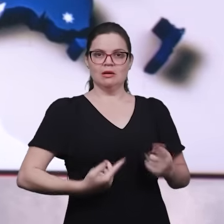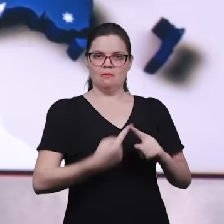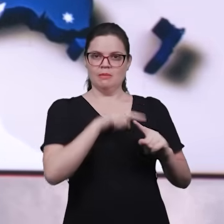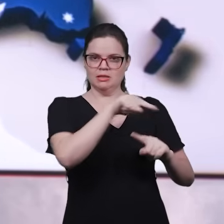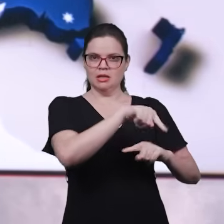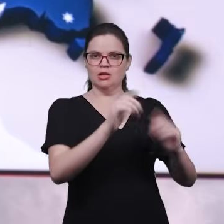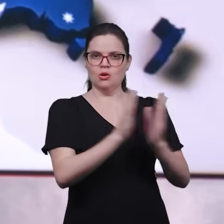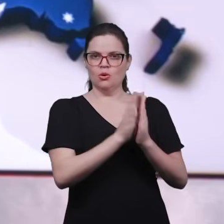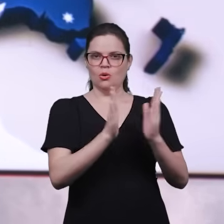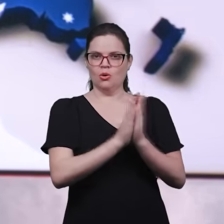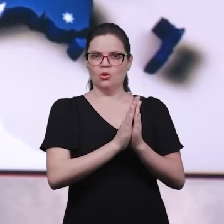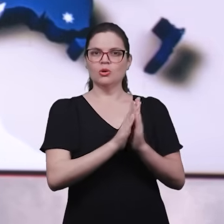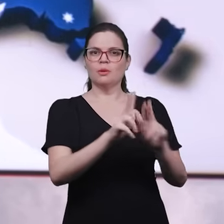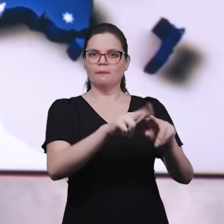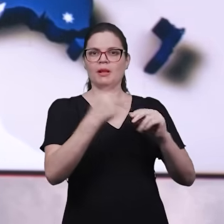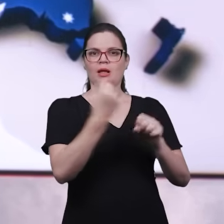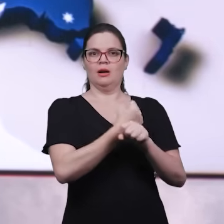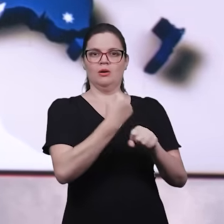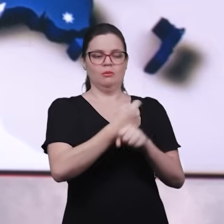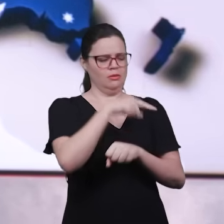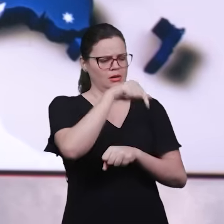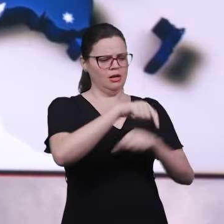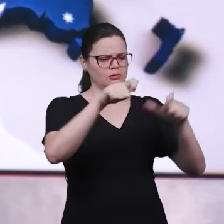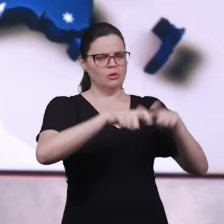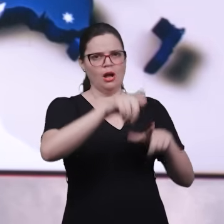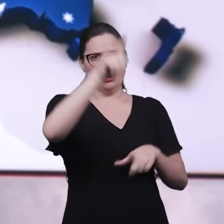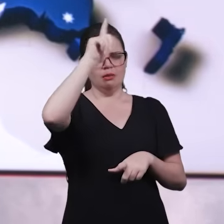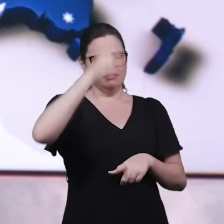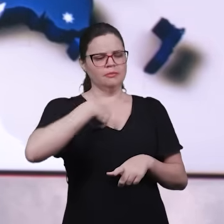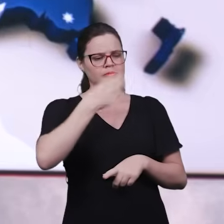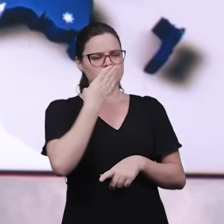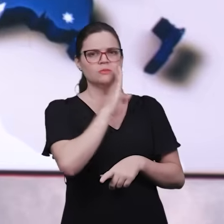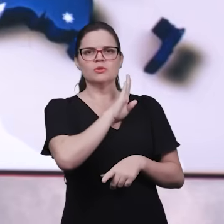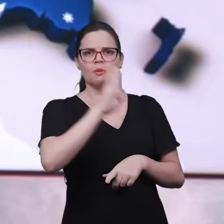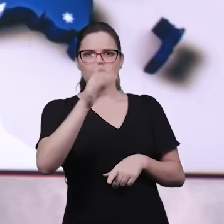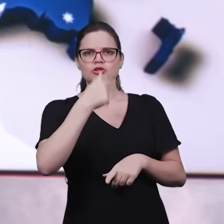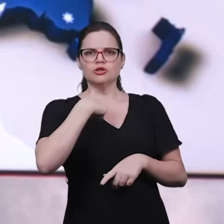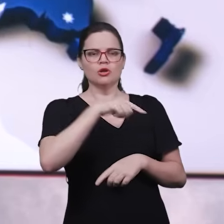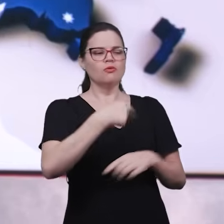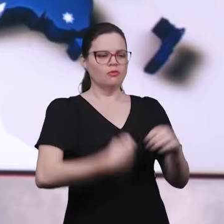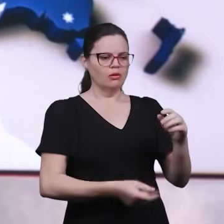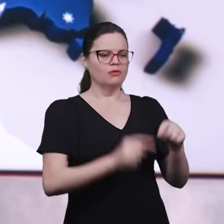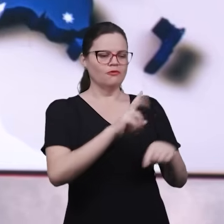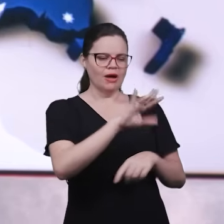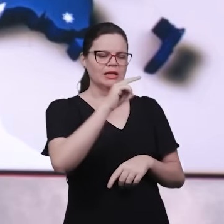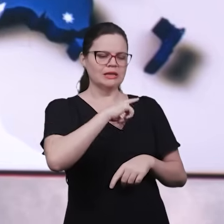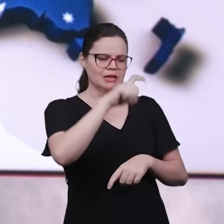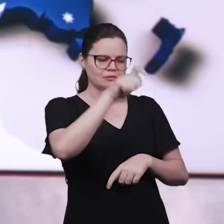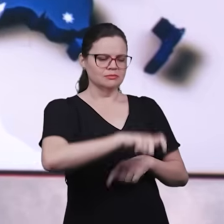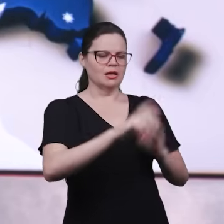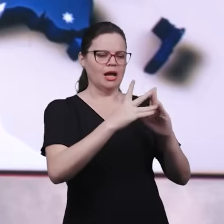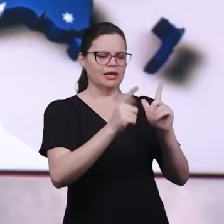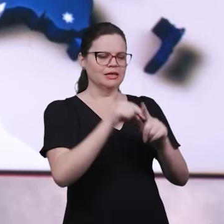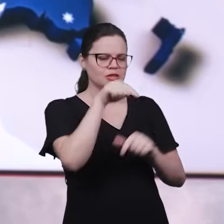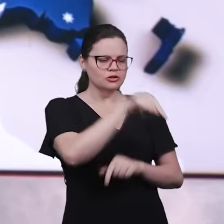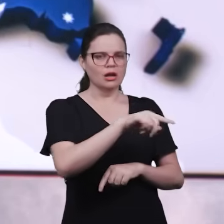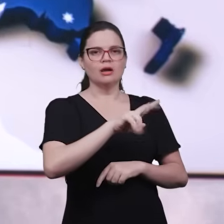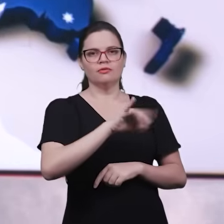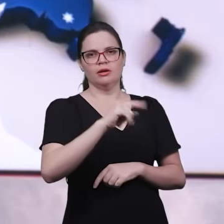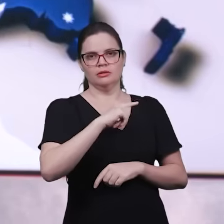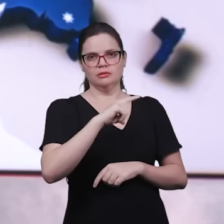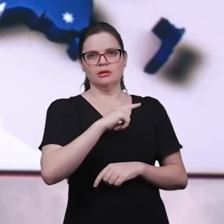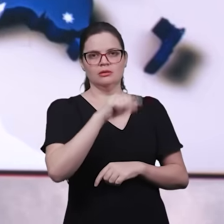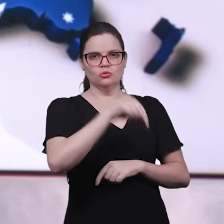Mas ele orou pela obra na Alemanha e eu prometi a ele que eu levantaria a minha obra nessa cidade.